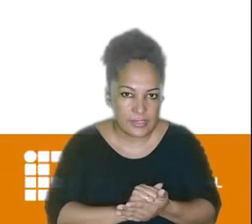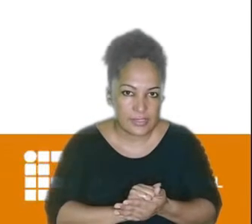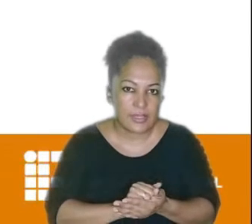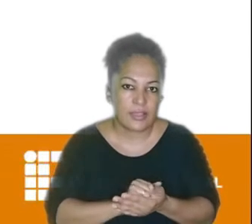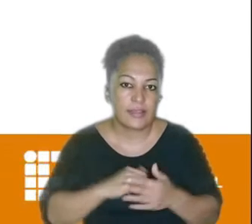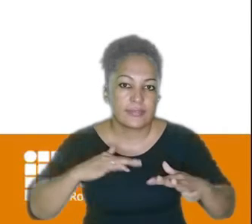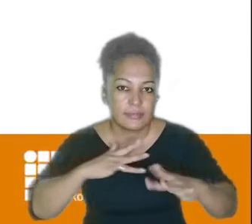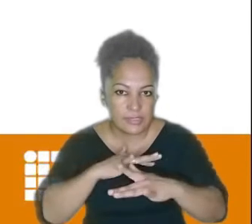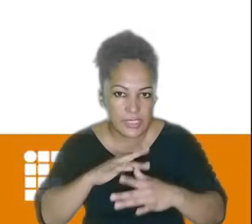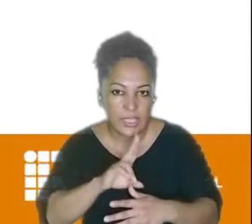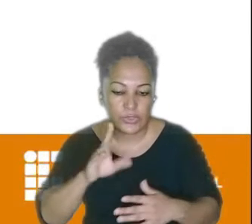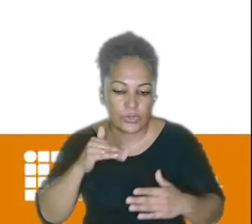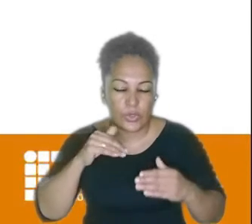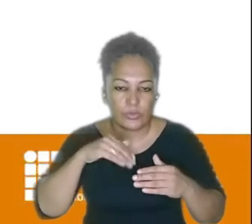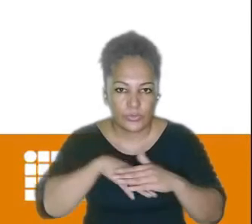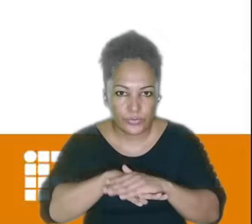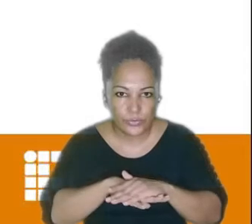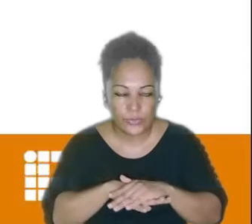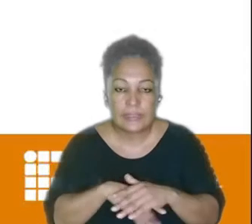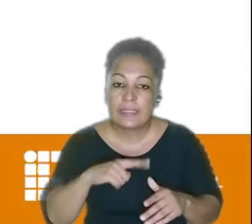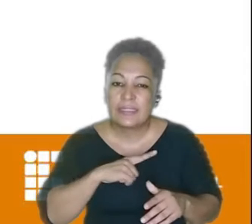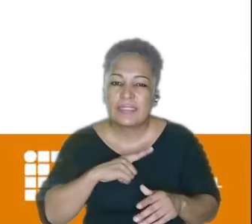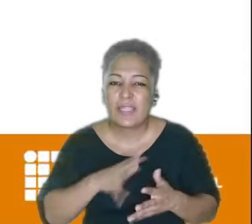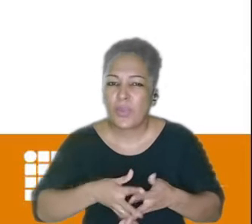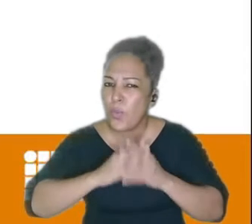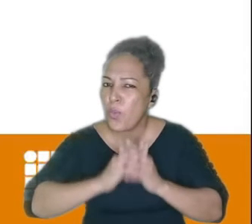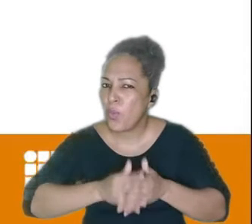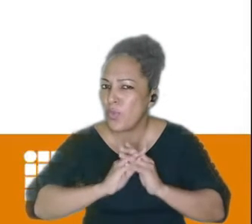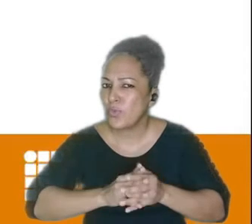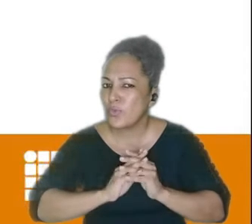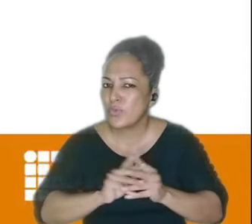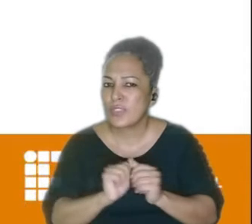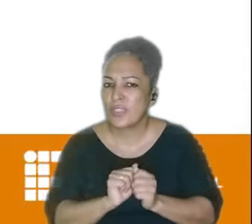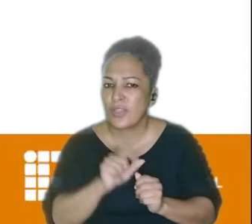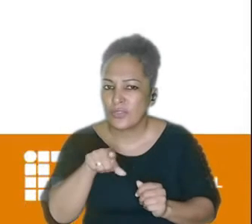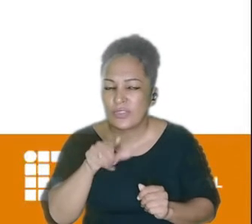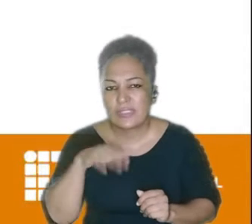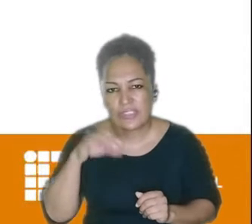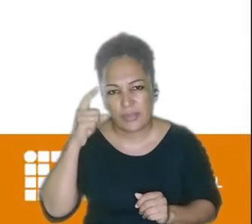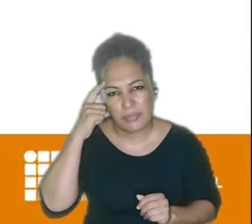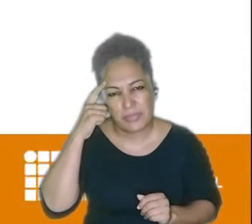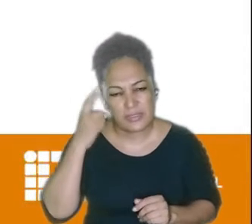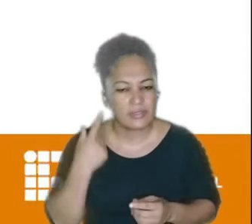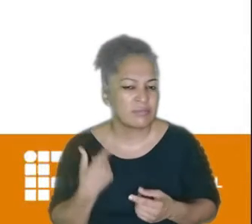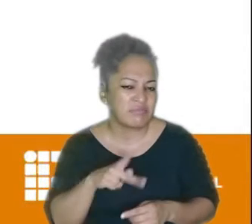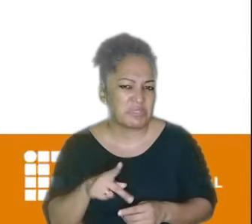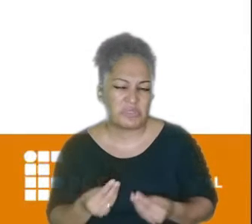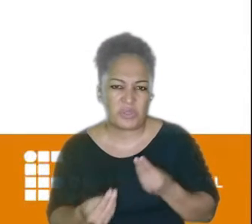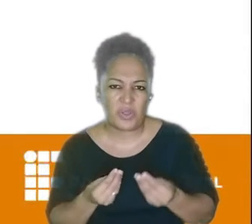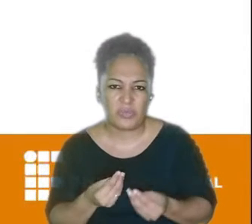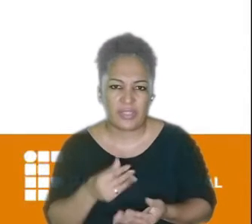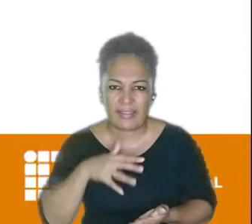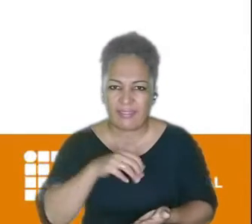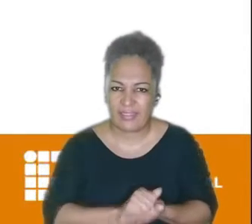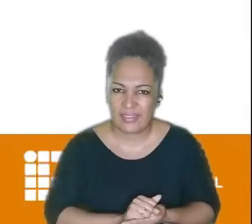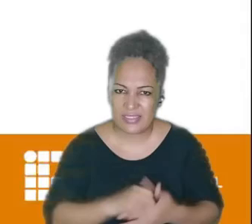a cidade. Existe uma confusão muito grande que você aí já pode estar pensando, pô, professor,